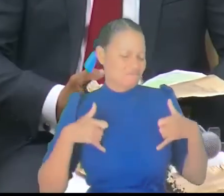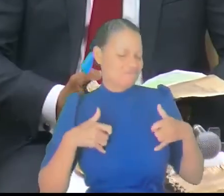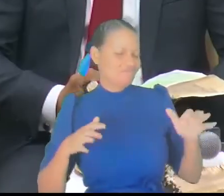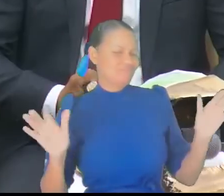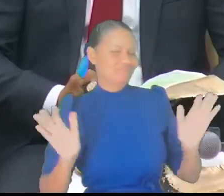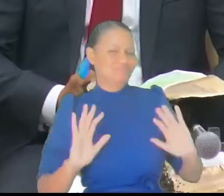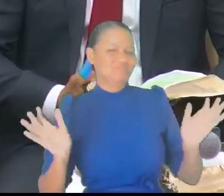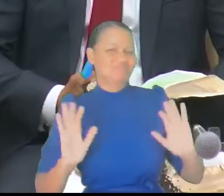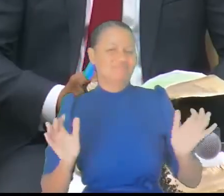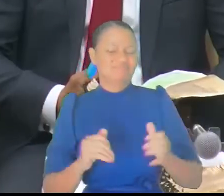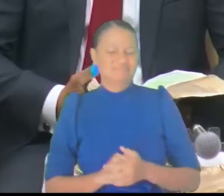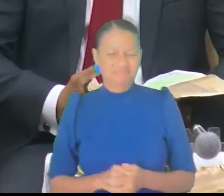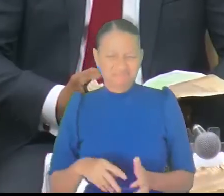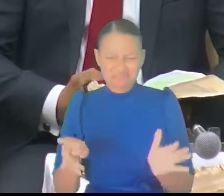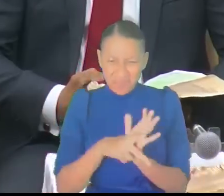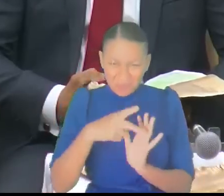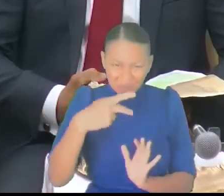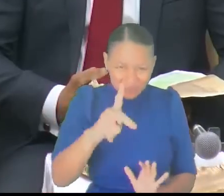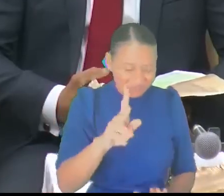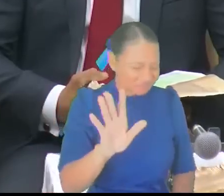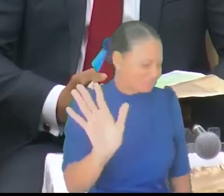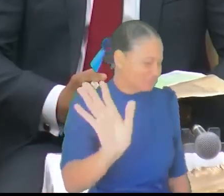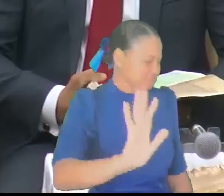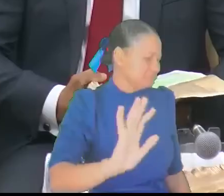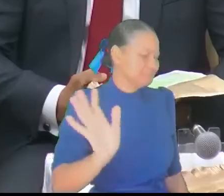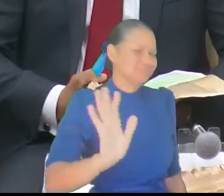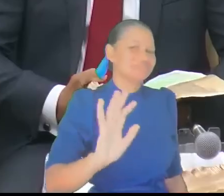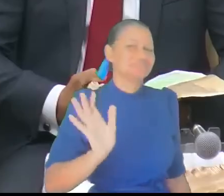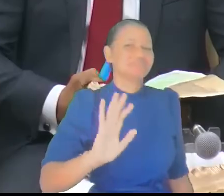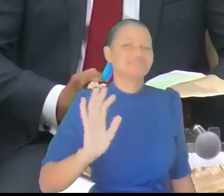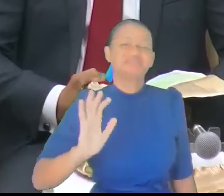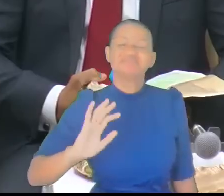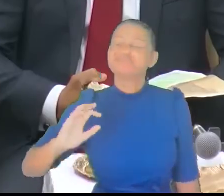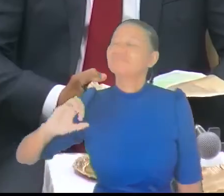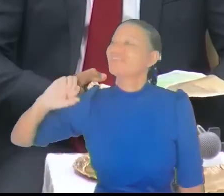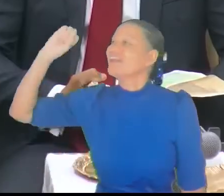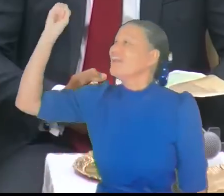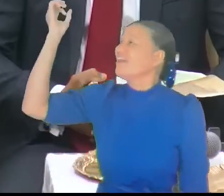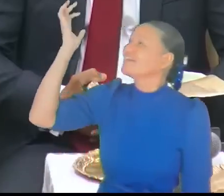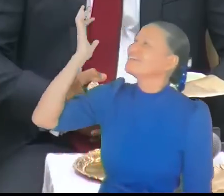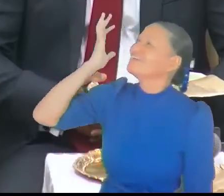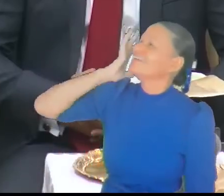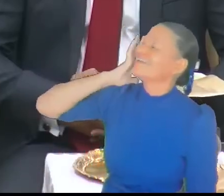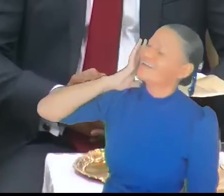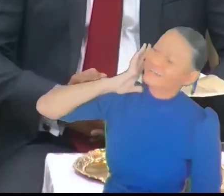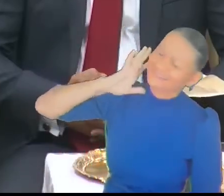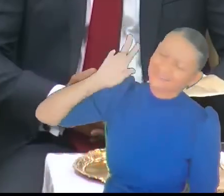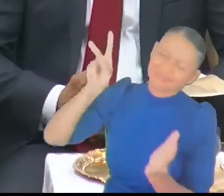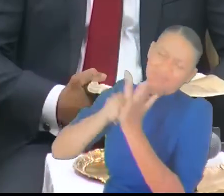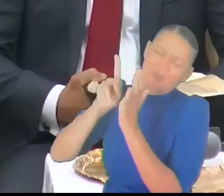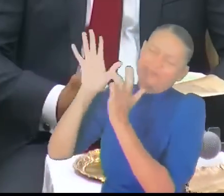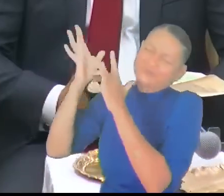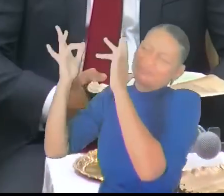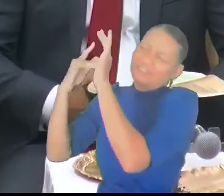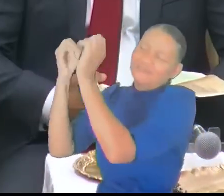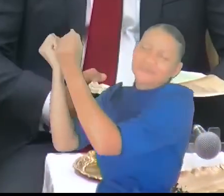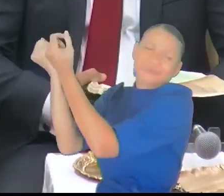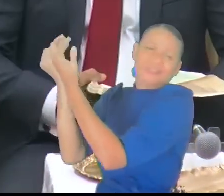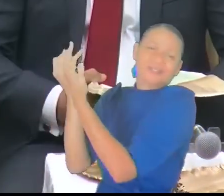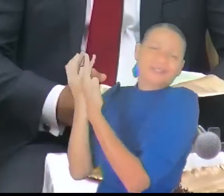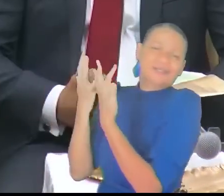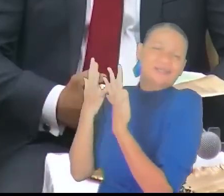Essa luz não é sua. É o raio da graça do sol divino que está batendo em você.